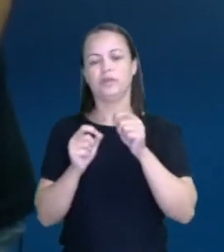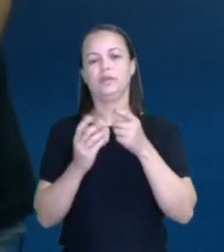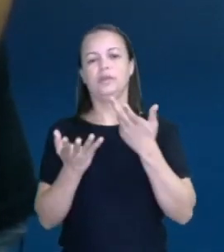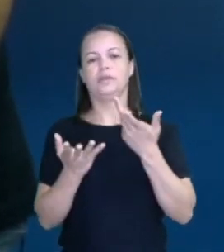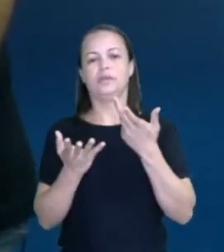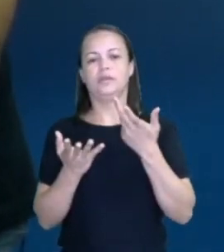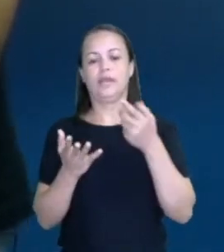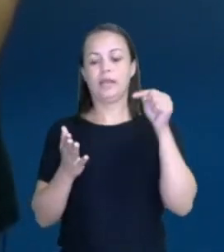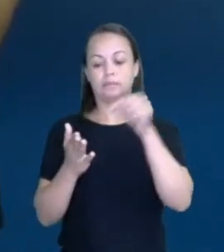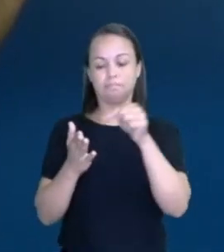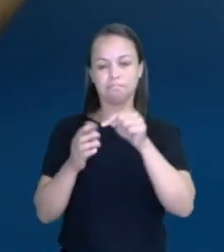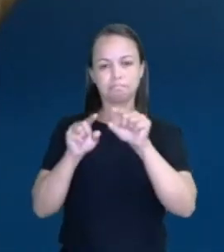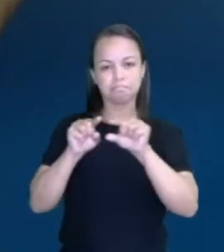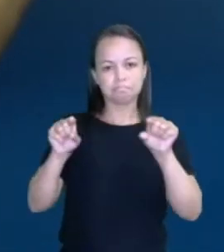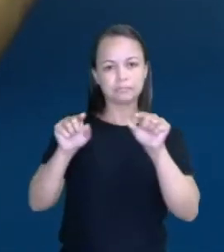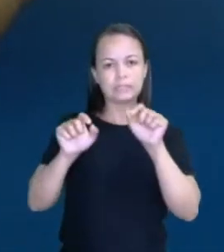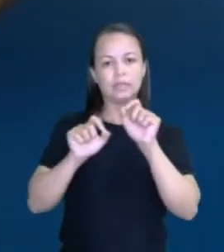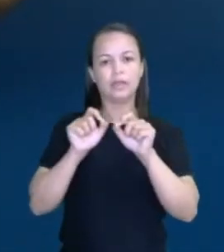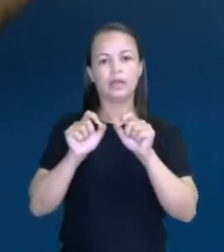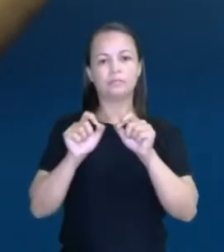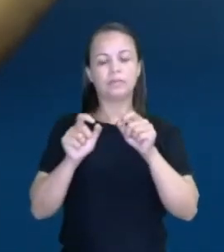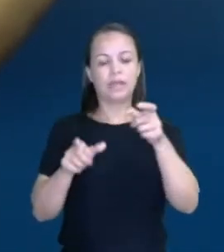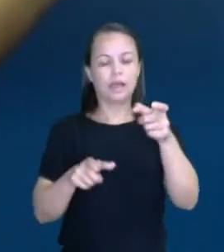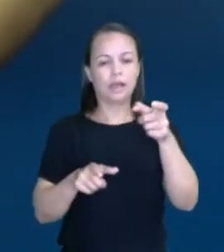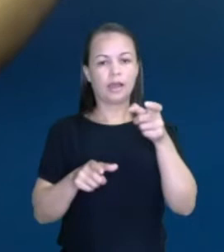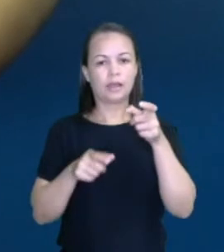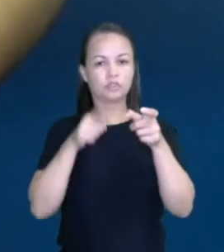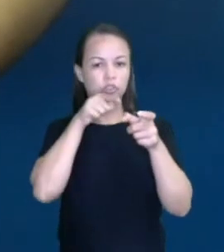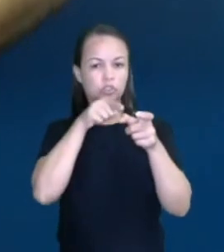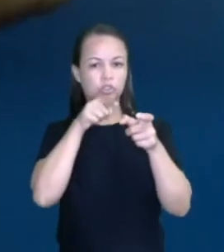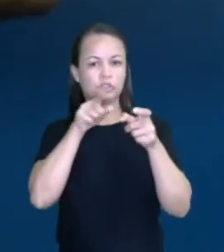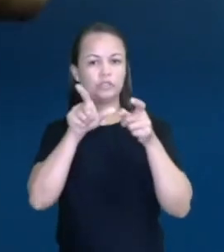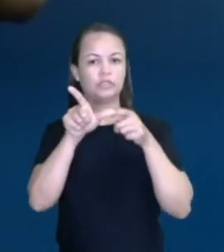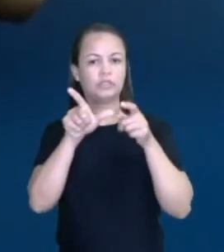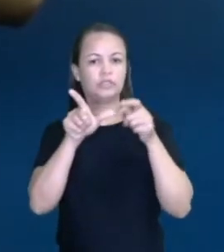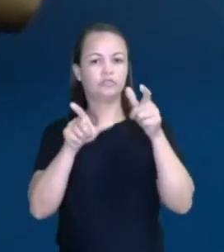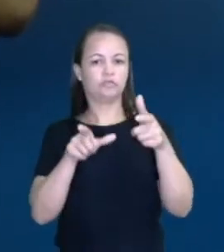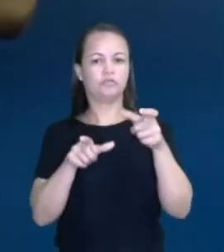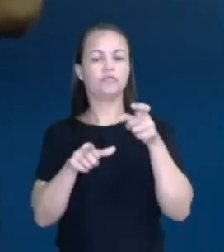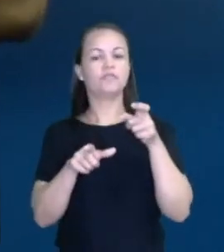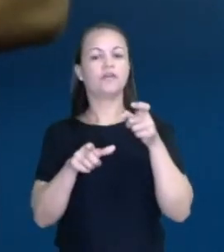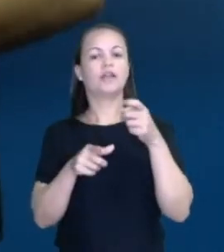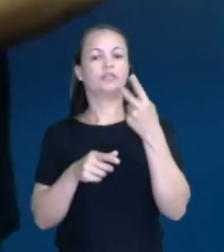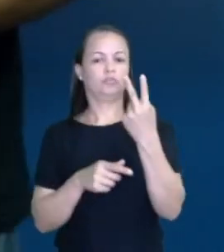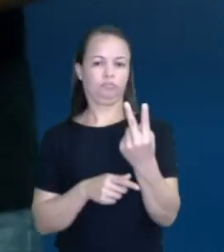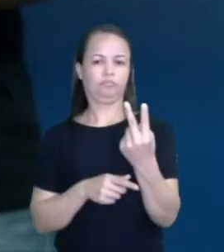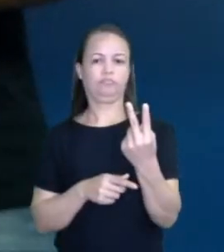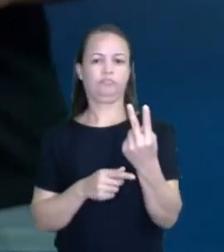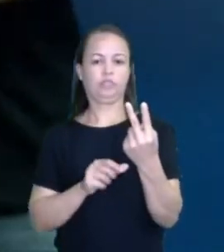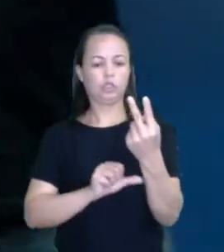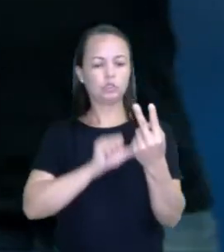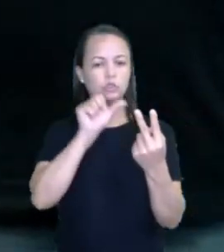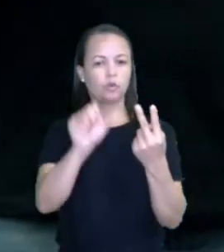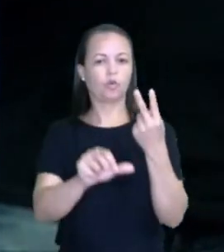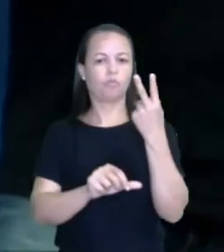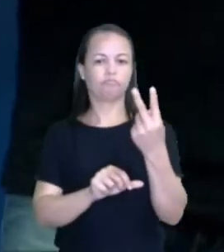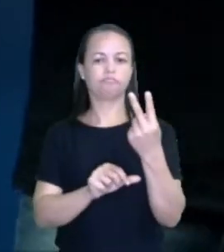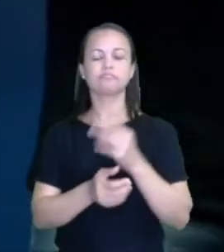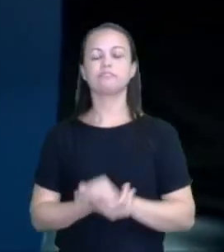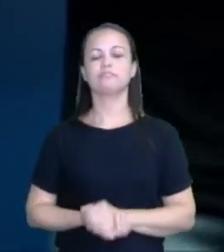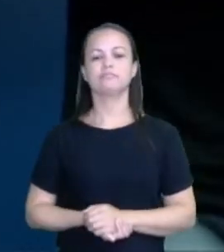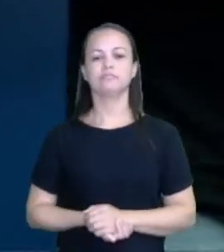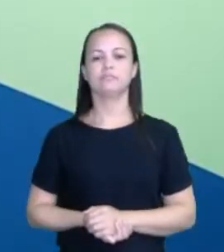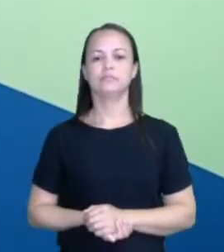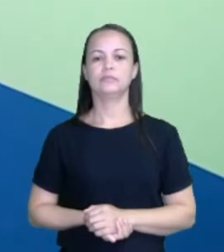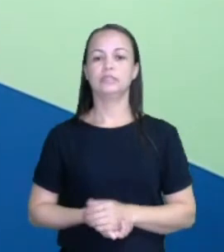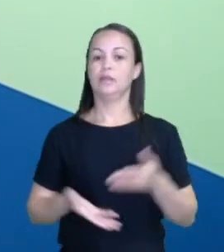nessa situação aqui, a minha letra x vale 2. Tá certo? Então, ó, o que a gente tem